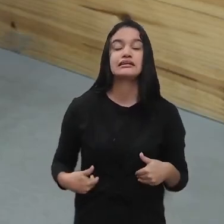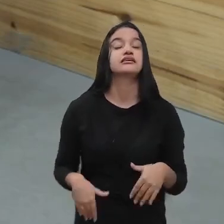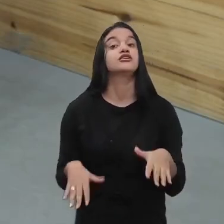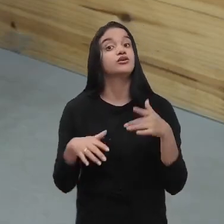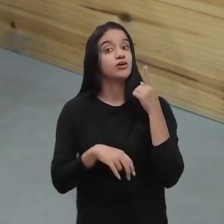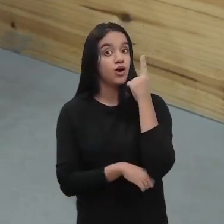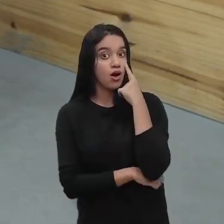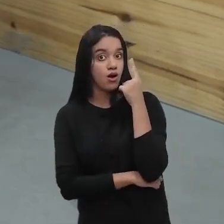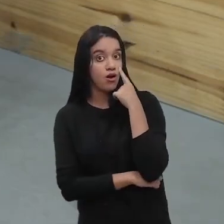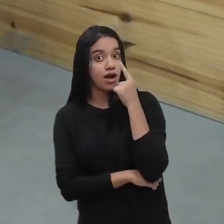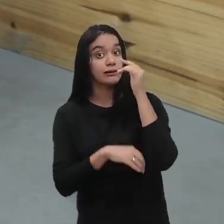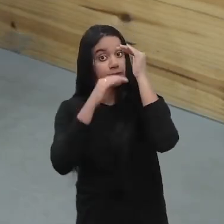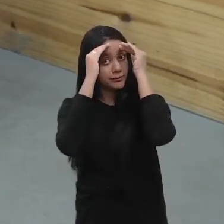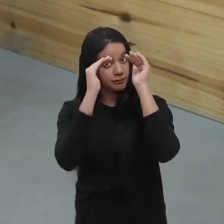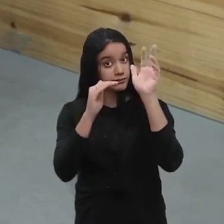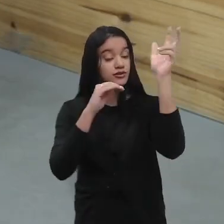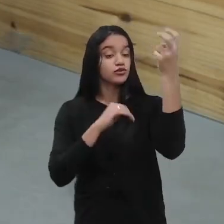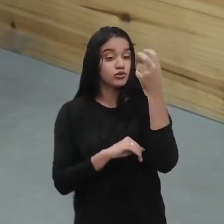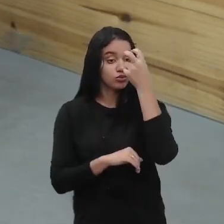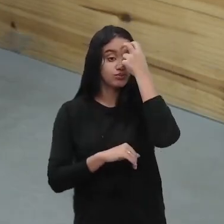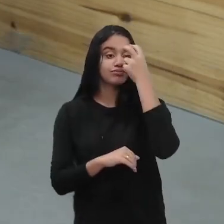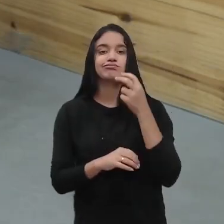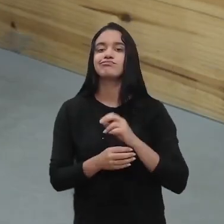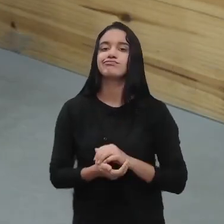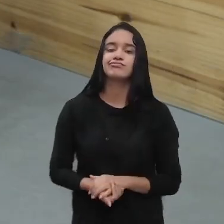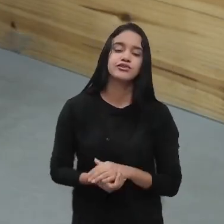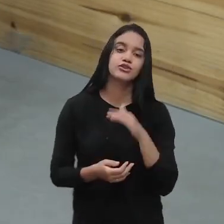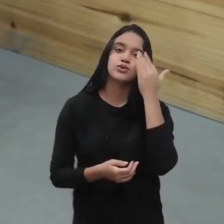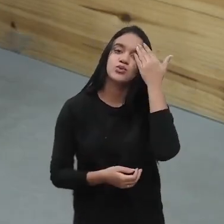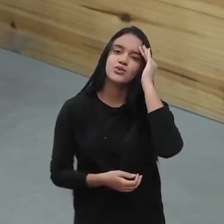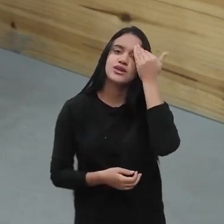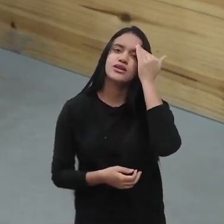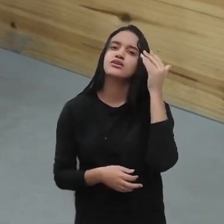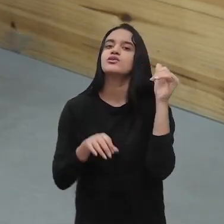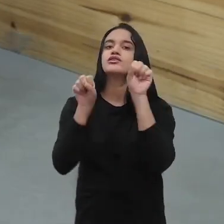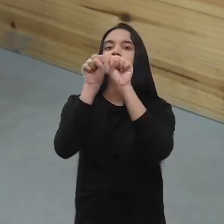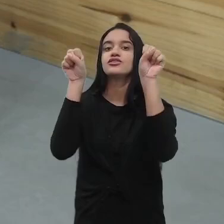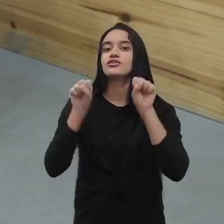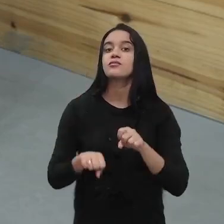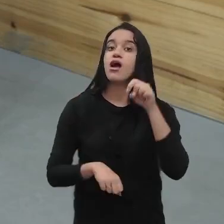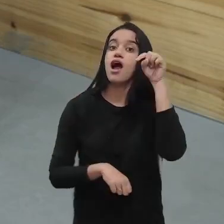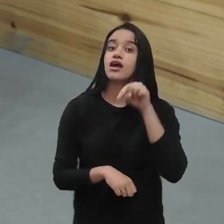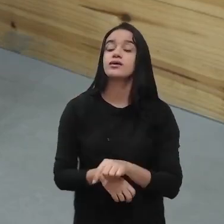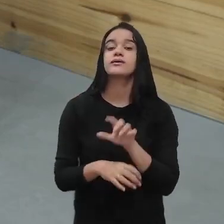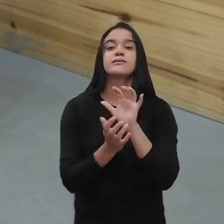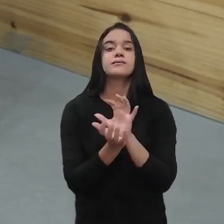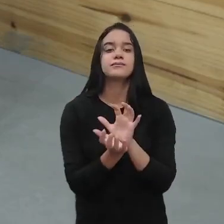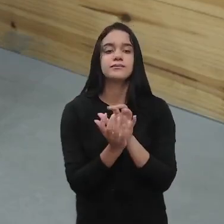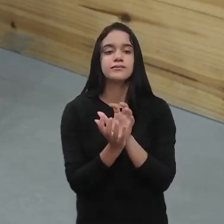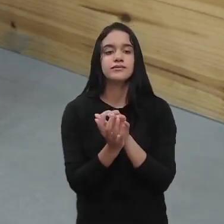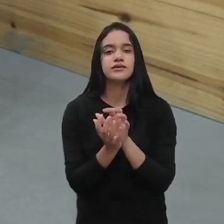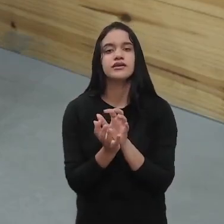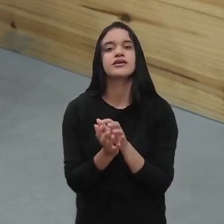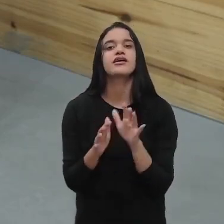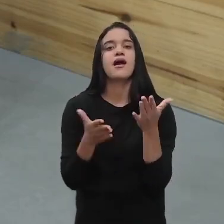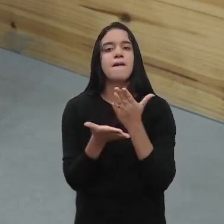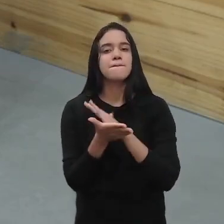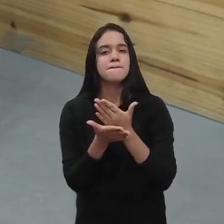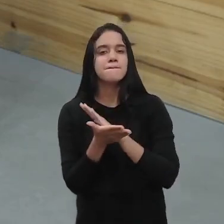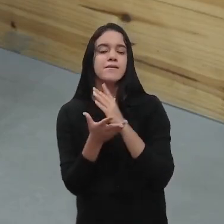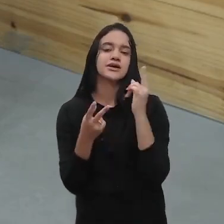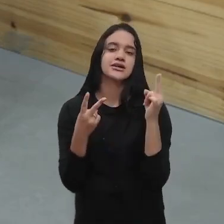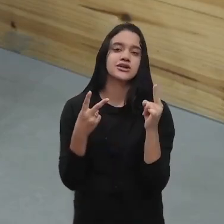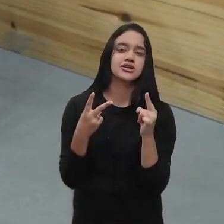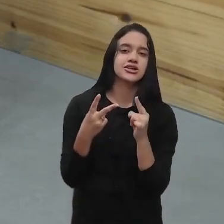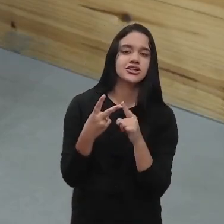empresa que não entendia o que era o sistema aqui em Pernambuco, teve que colocar macaxeira, carne de